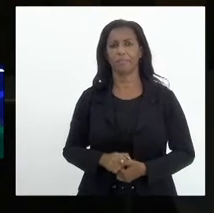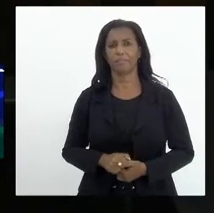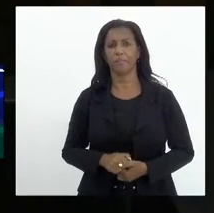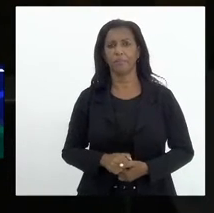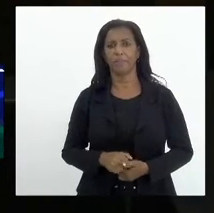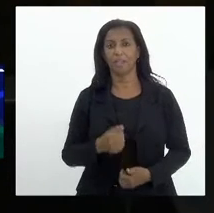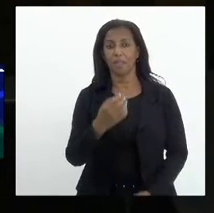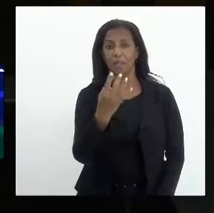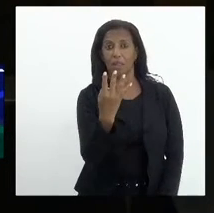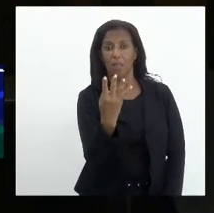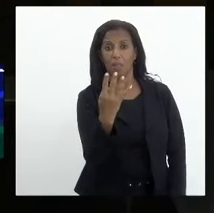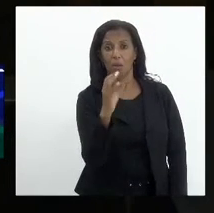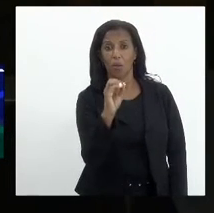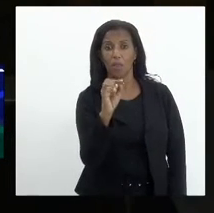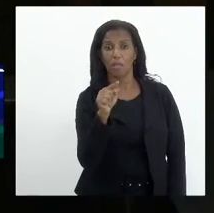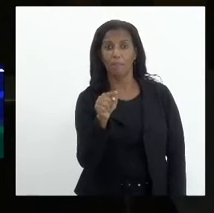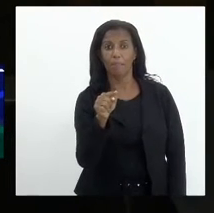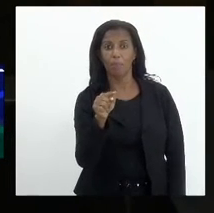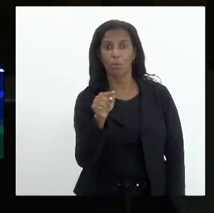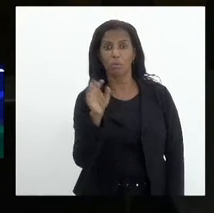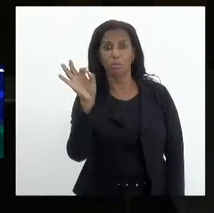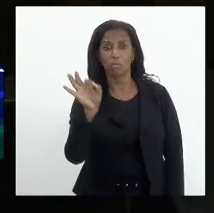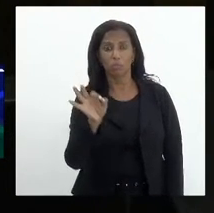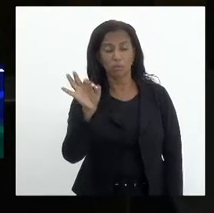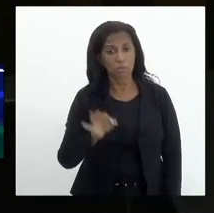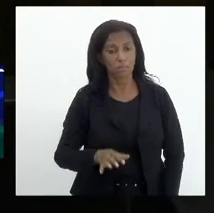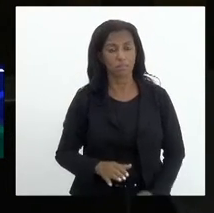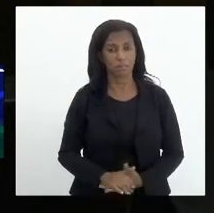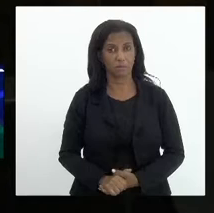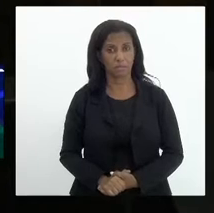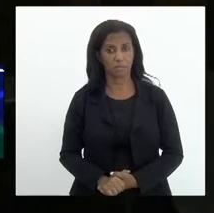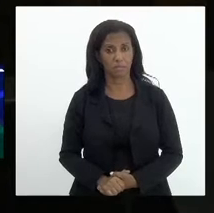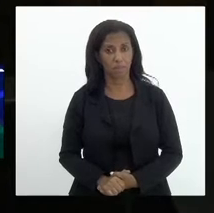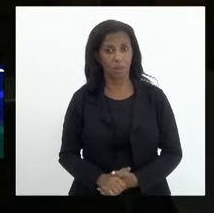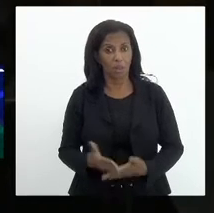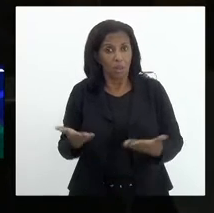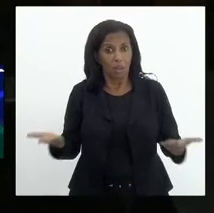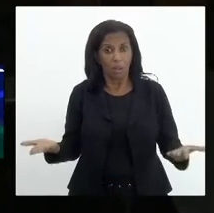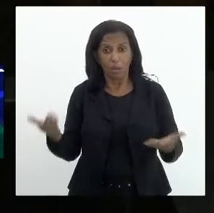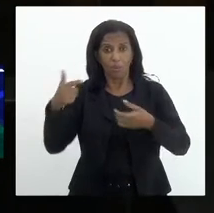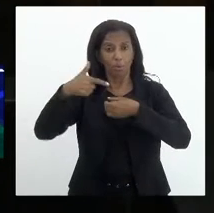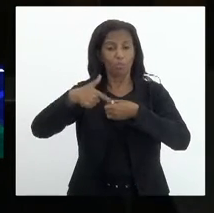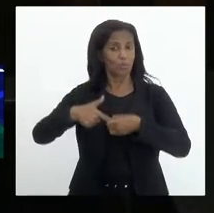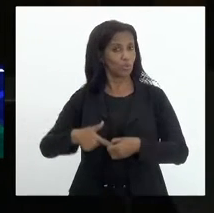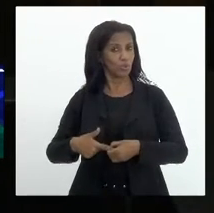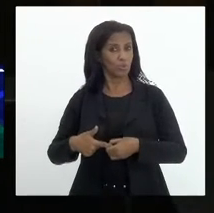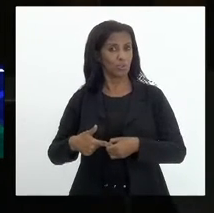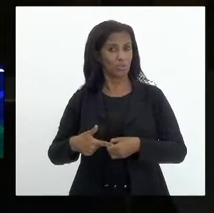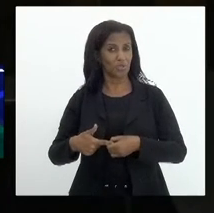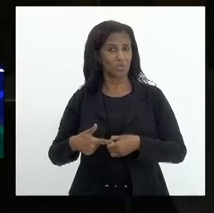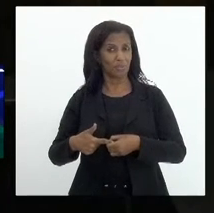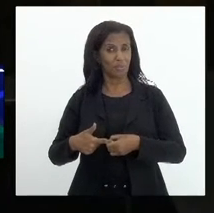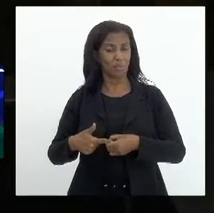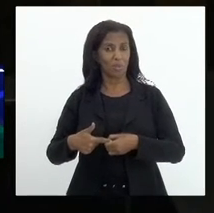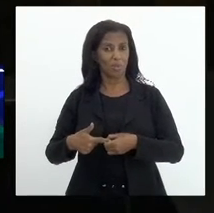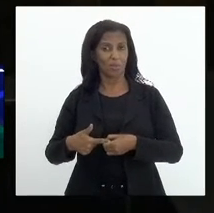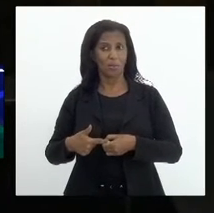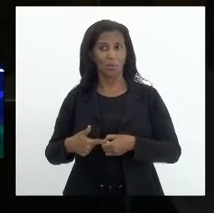em 40 pontos percentuais. Logo, o combustível foi reajustado